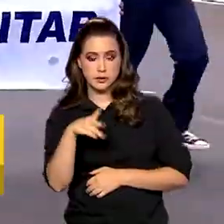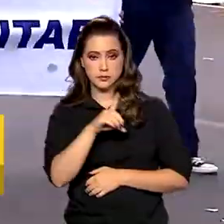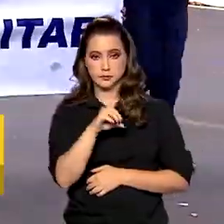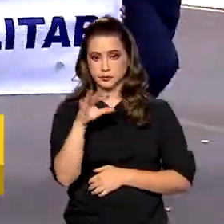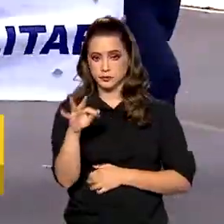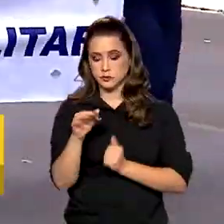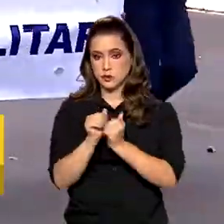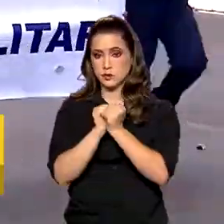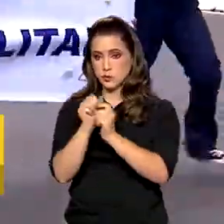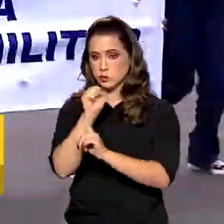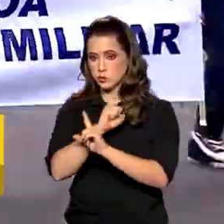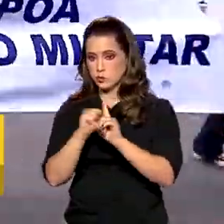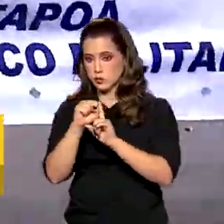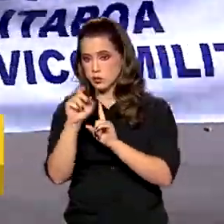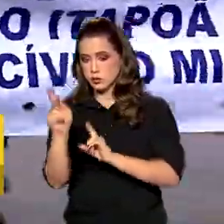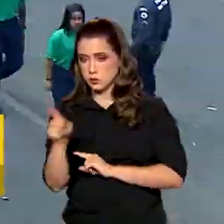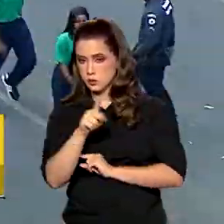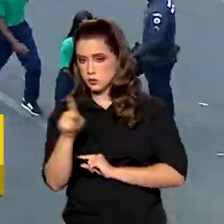Federal.